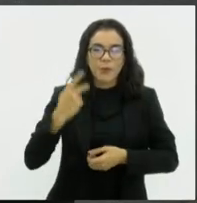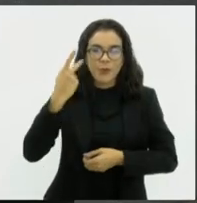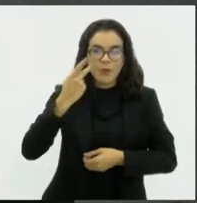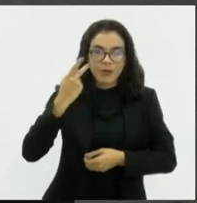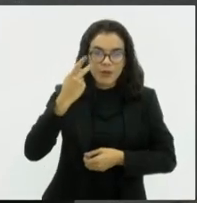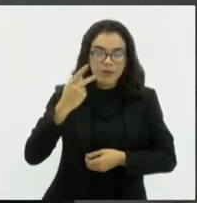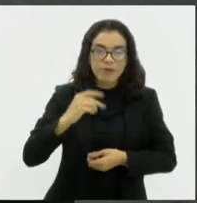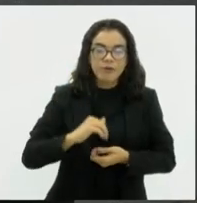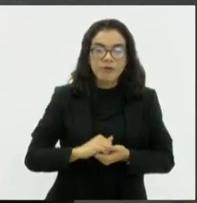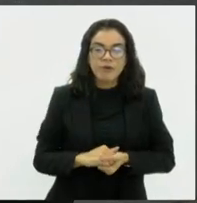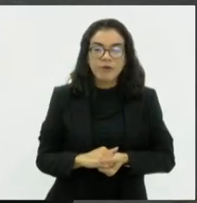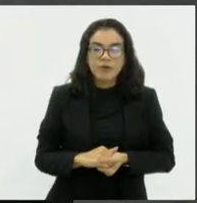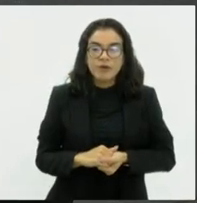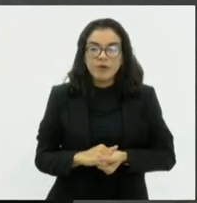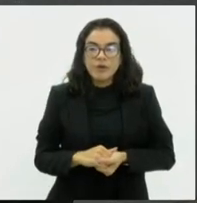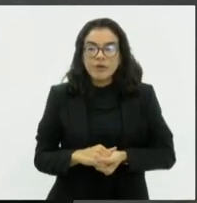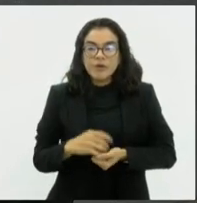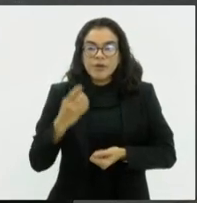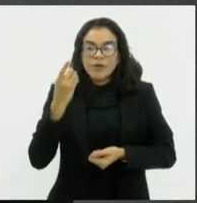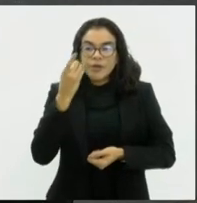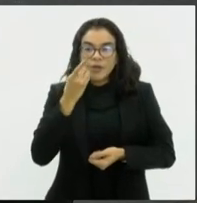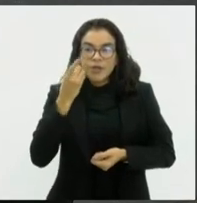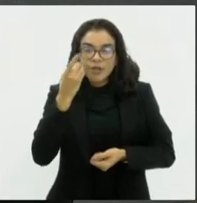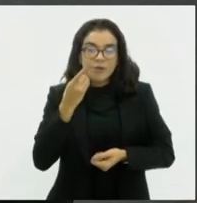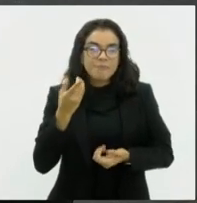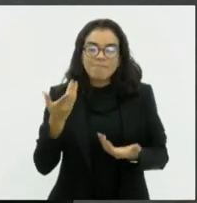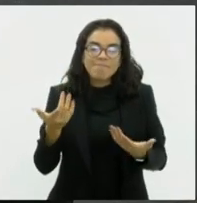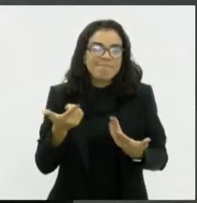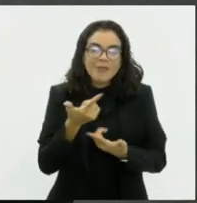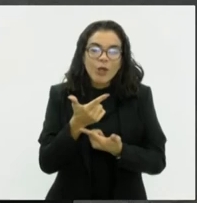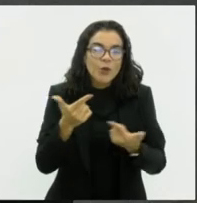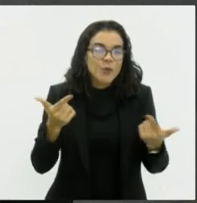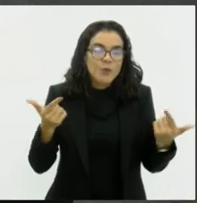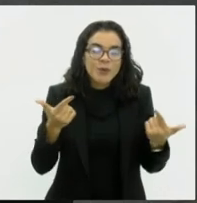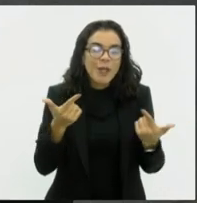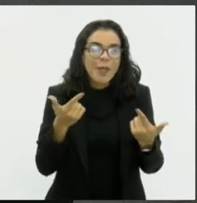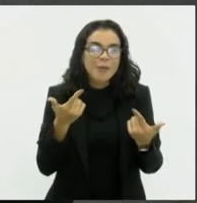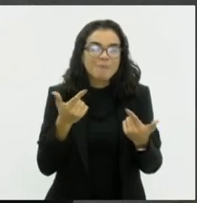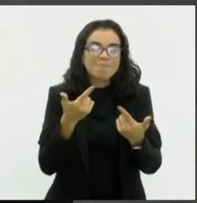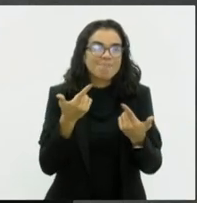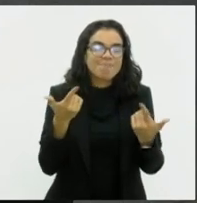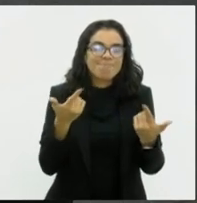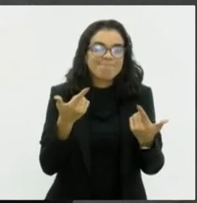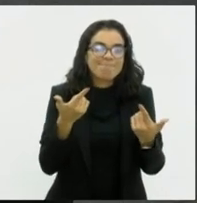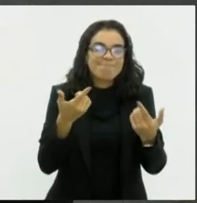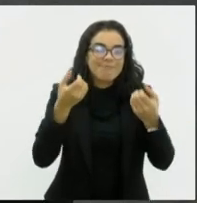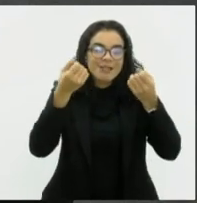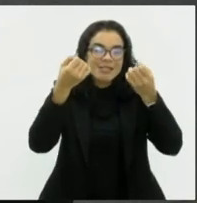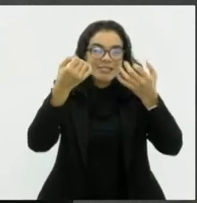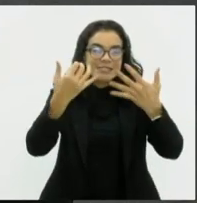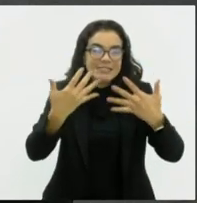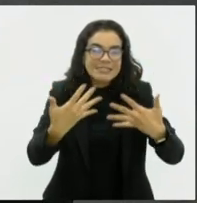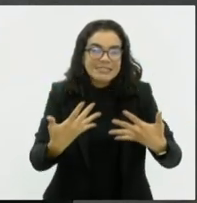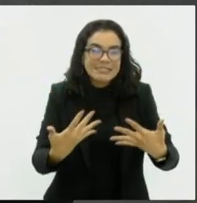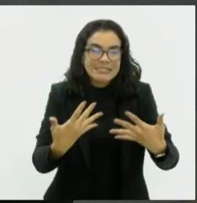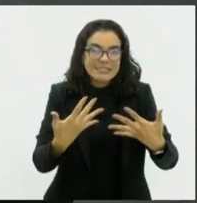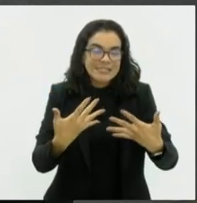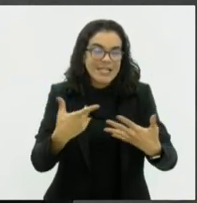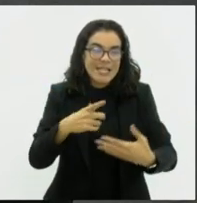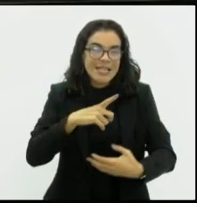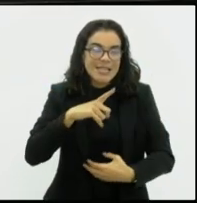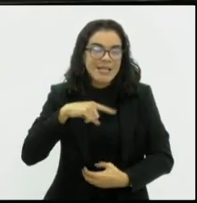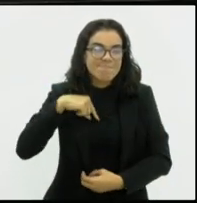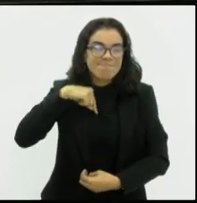É um deputado que eu não tenho palavras para medir a paixão, o espírito de família que ele